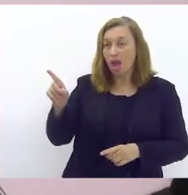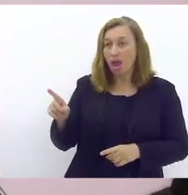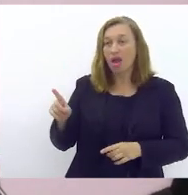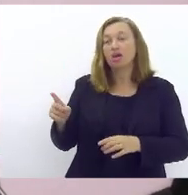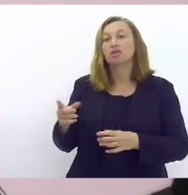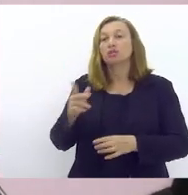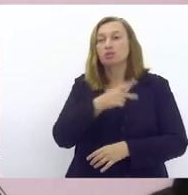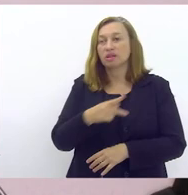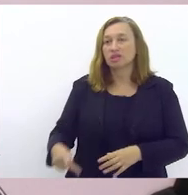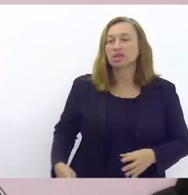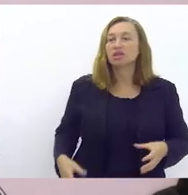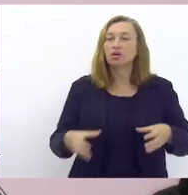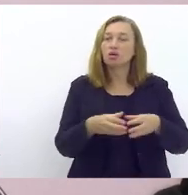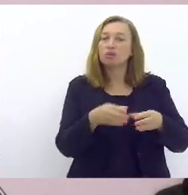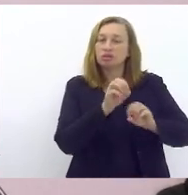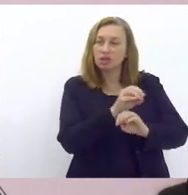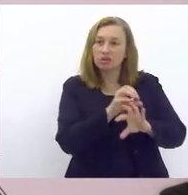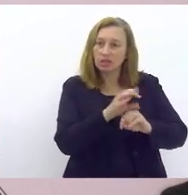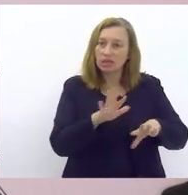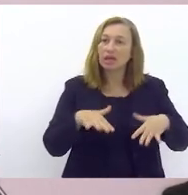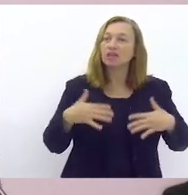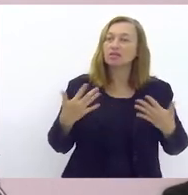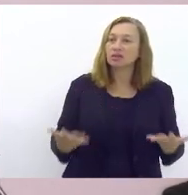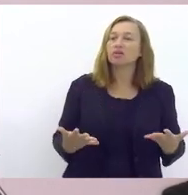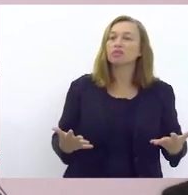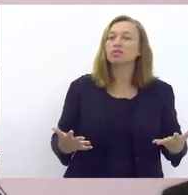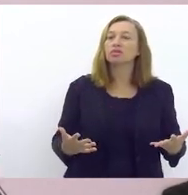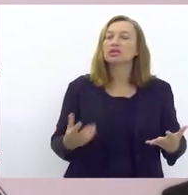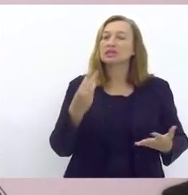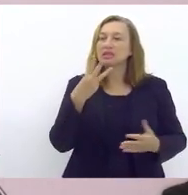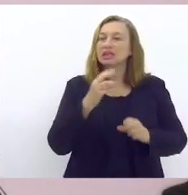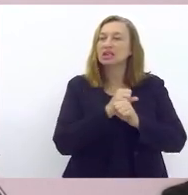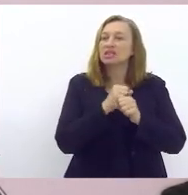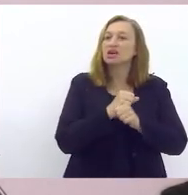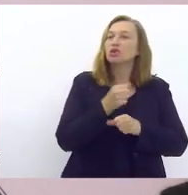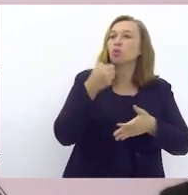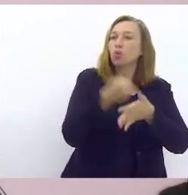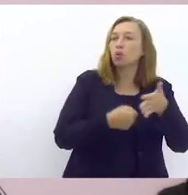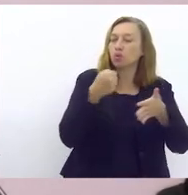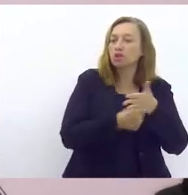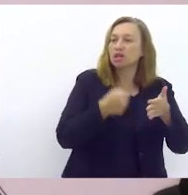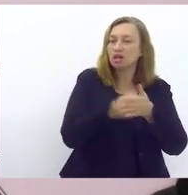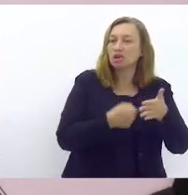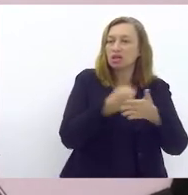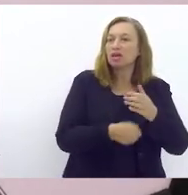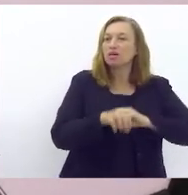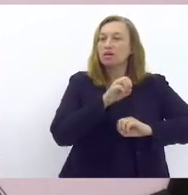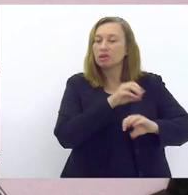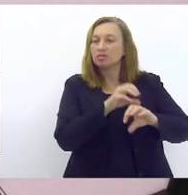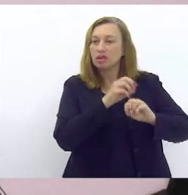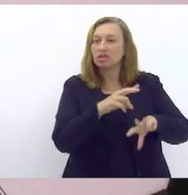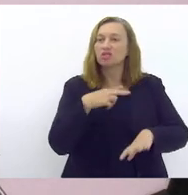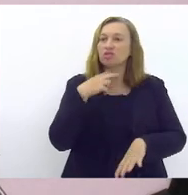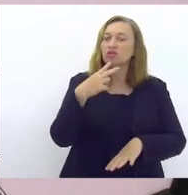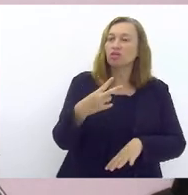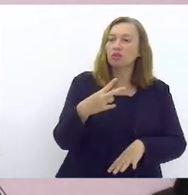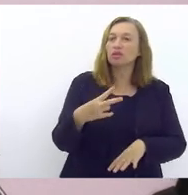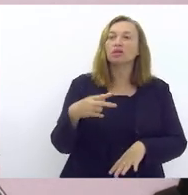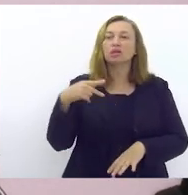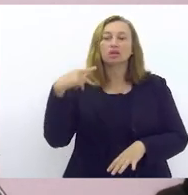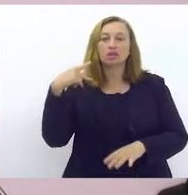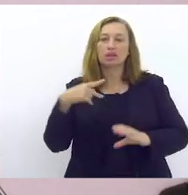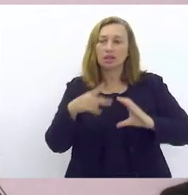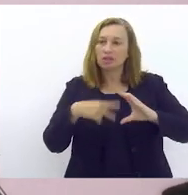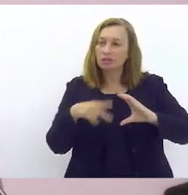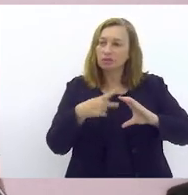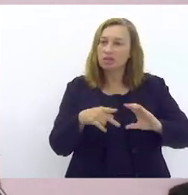de ser presidente da Comissão de Educação. Então, a gente está aí durante 3 anos lutando pela educação, dando voz à educação na Câmara Municipal,